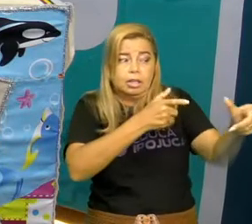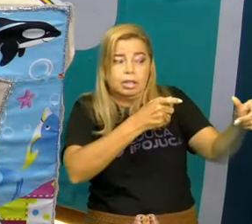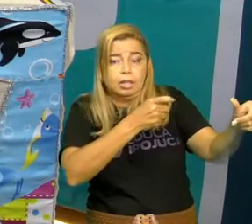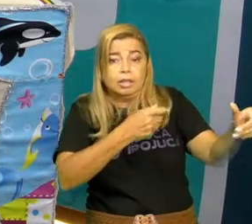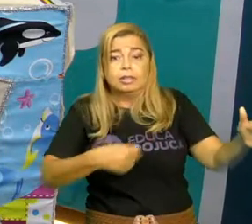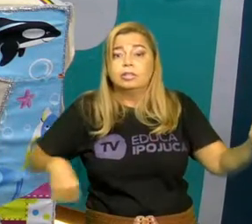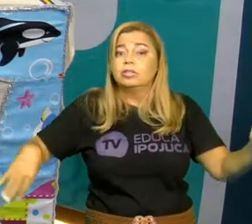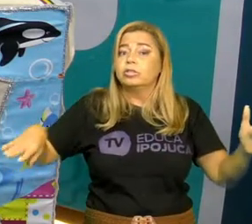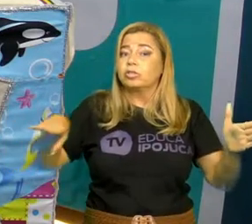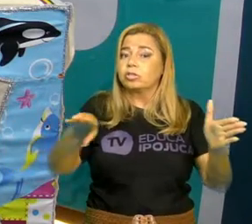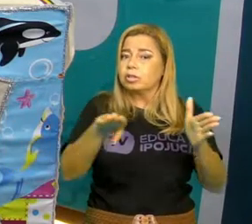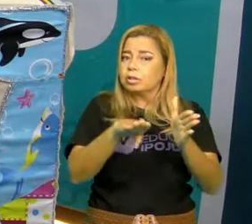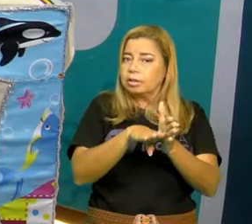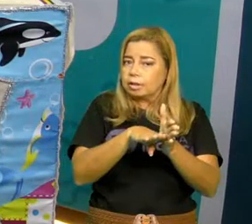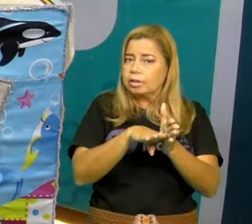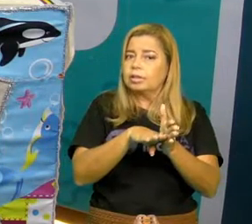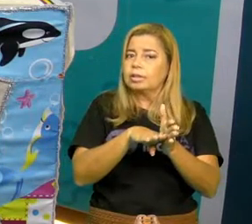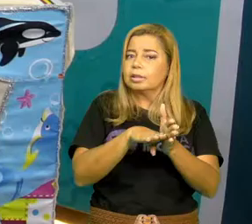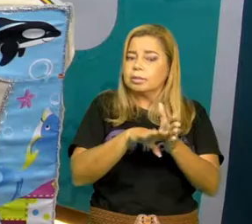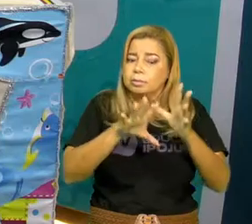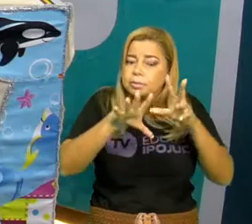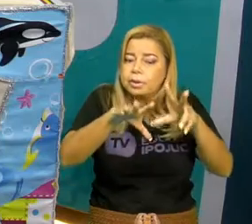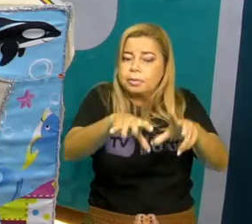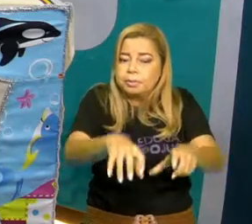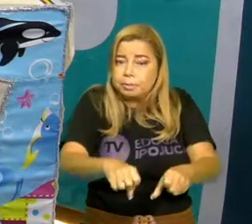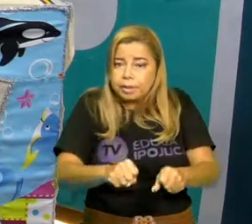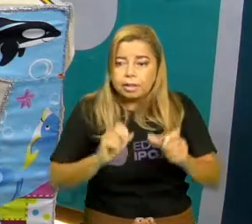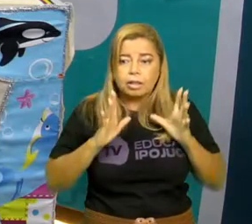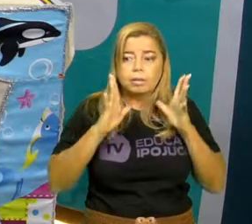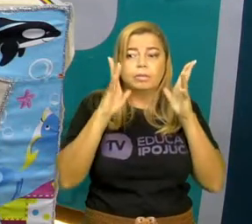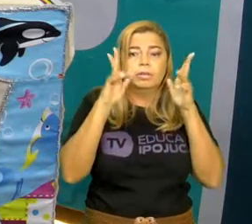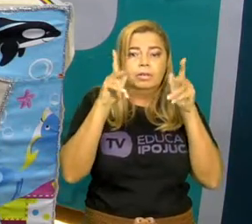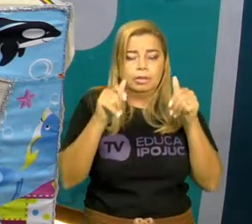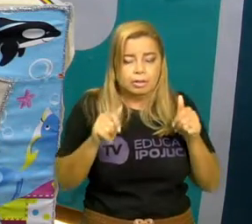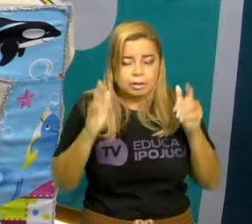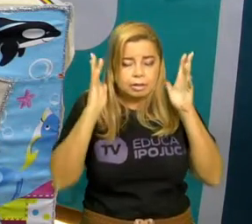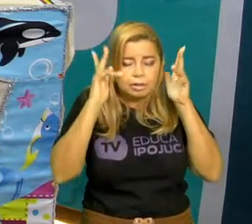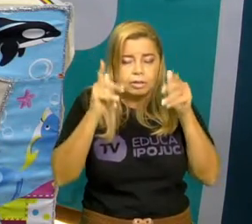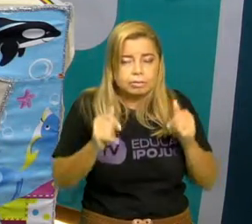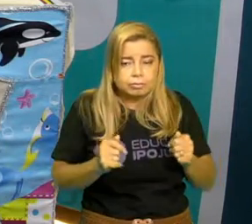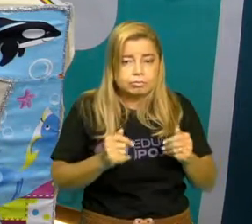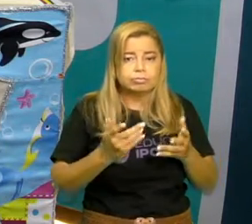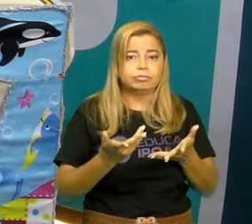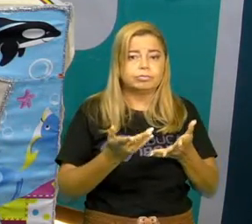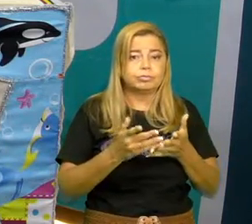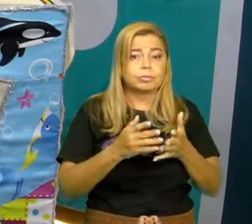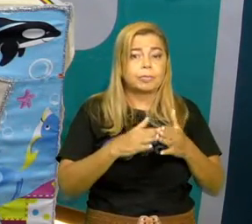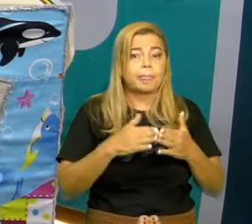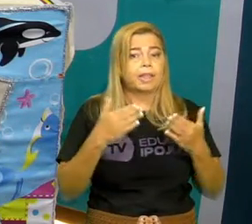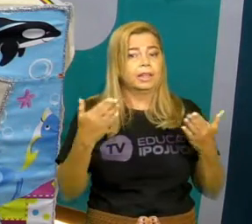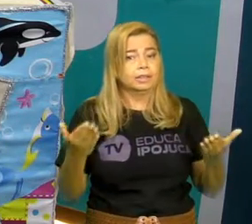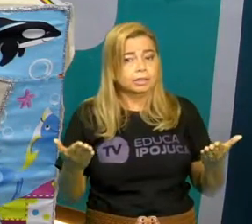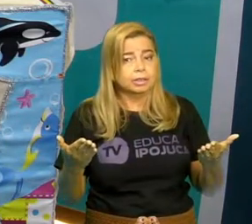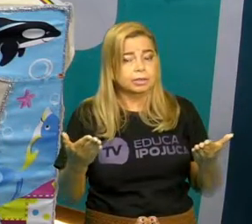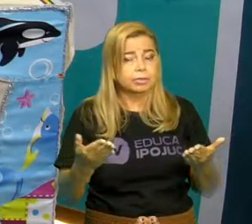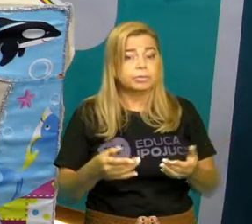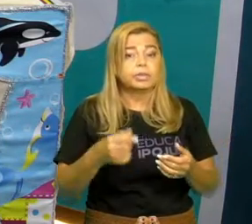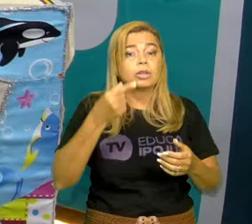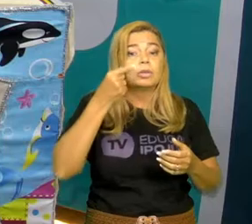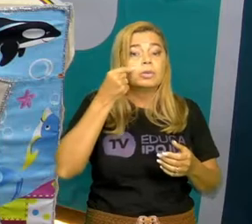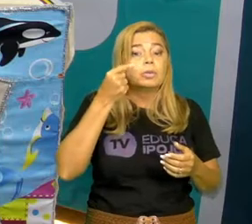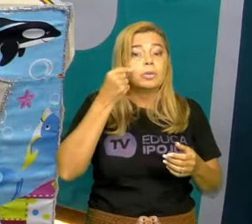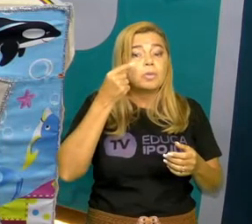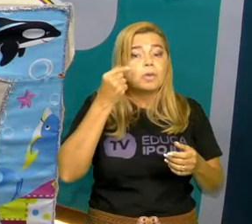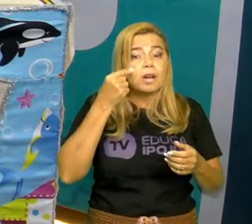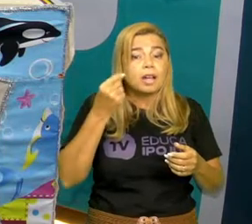estava chegando para pegar o animal que estava preso. Então, quando o rato subiu em cima